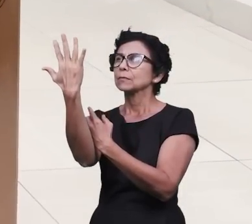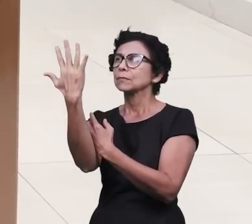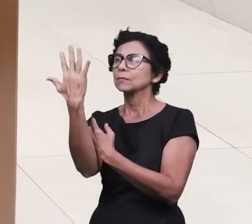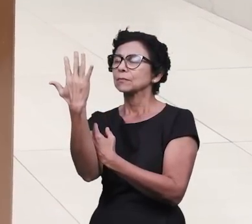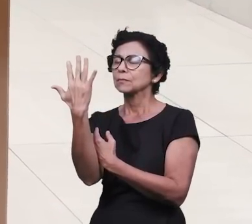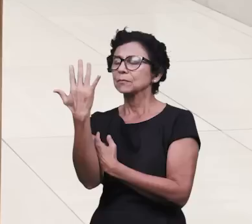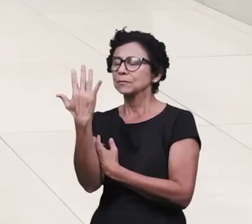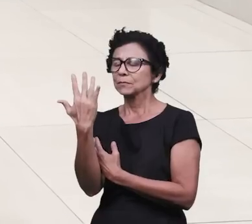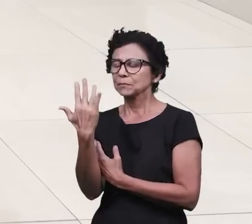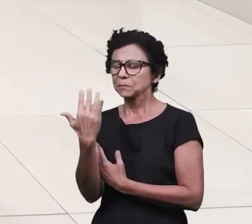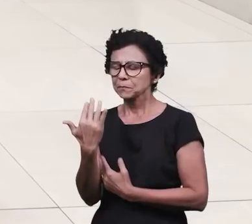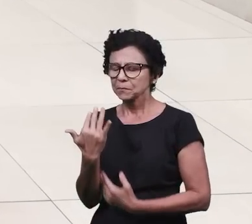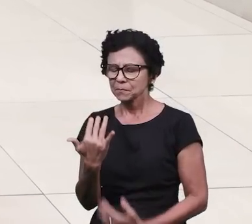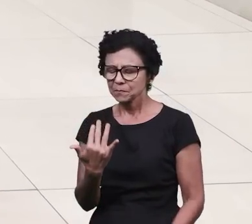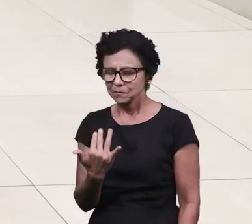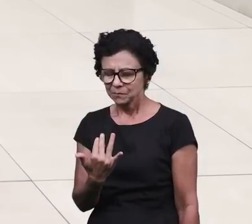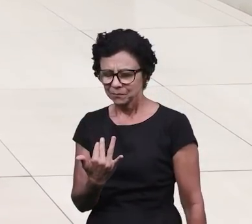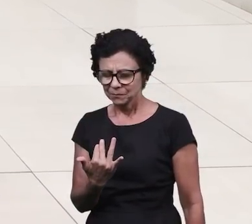estende a Tua